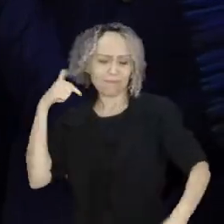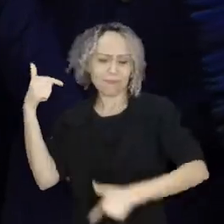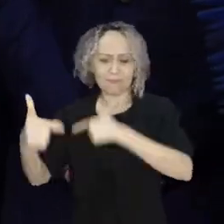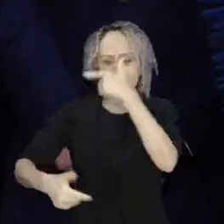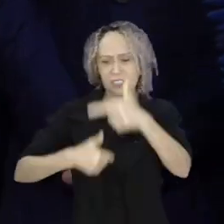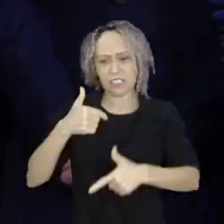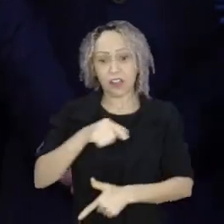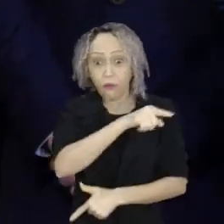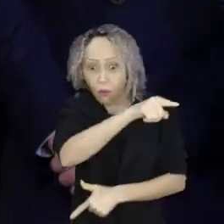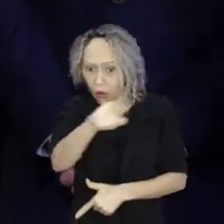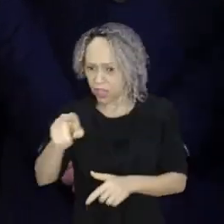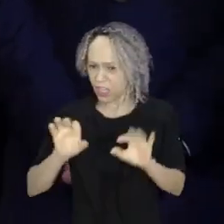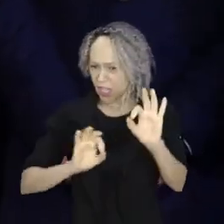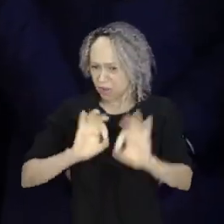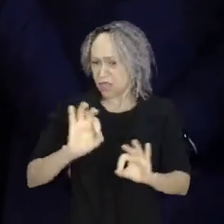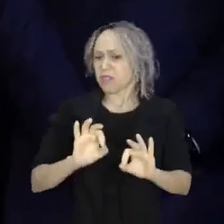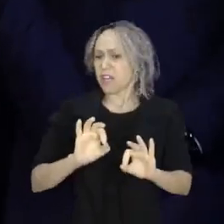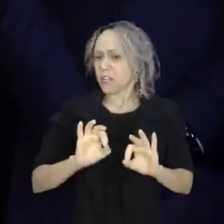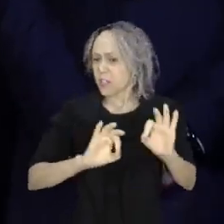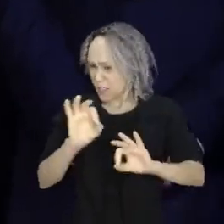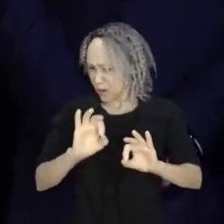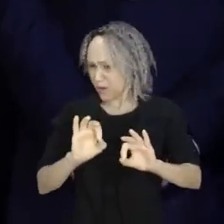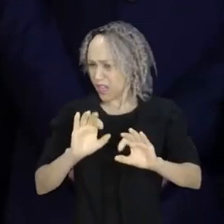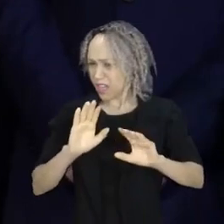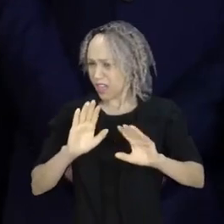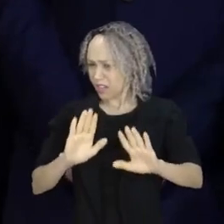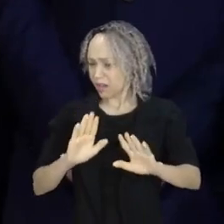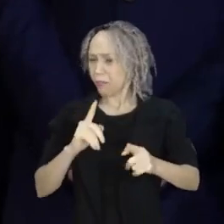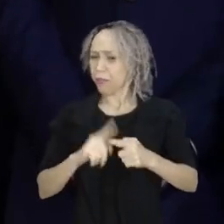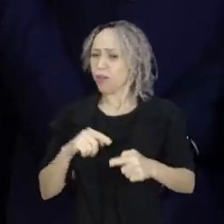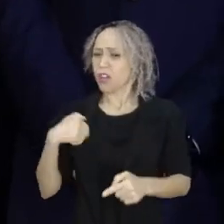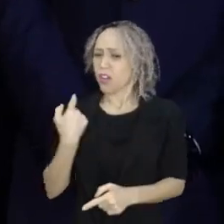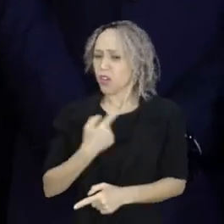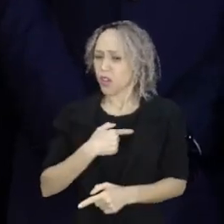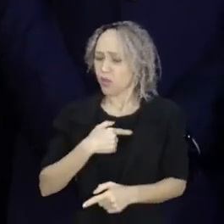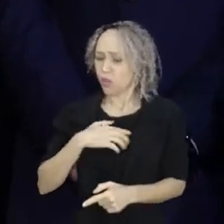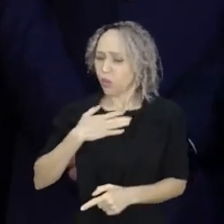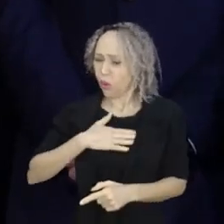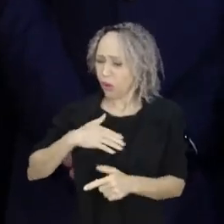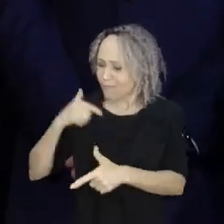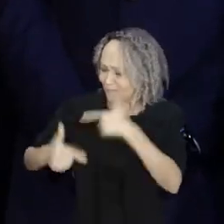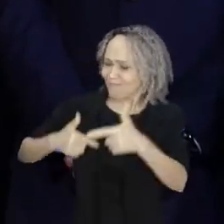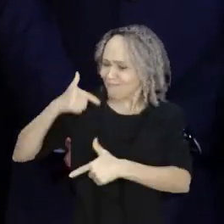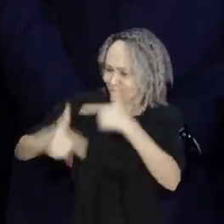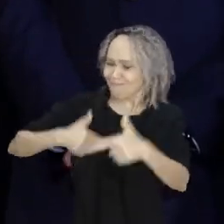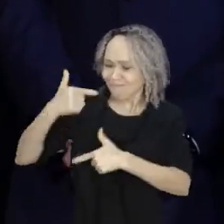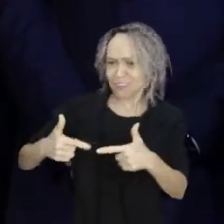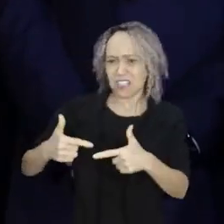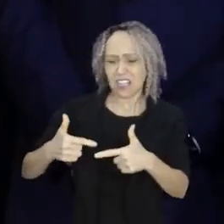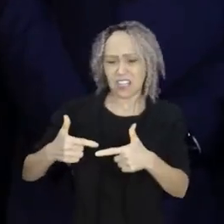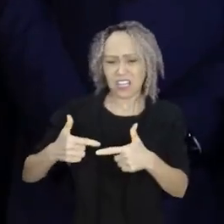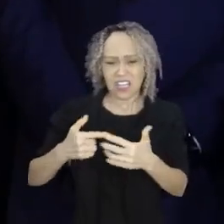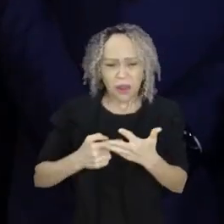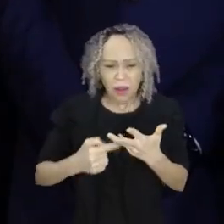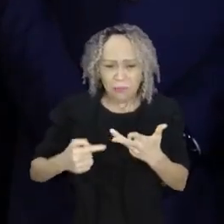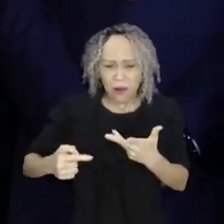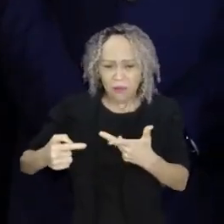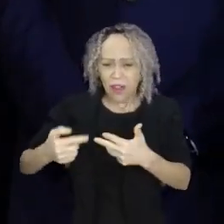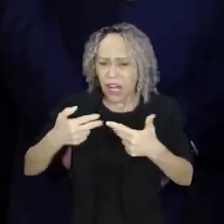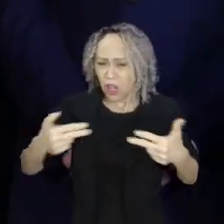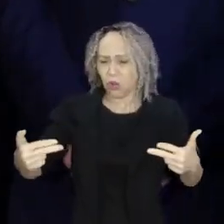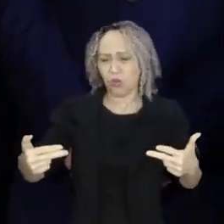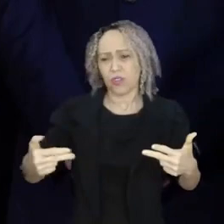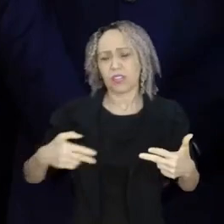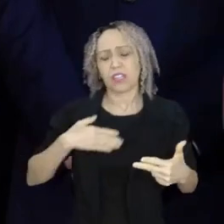de trabalhar muito, gosto de fazer muitas coisas ao mesmo tempo, e eu espero que vocês, todos mais jovens do que